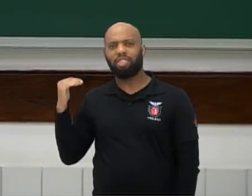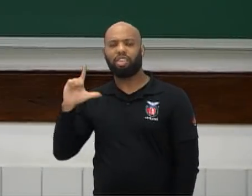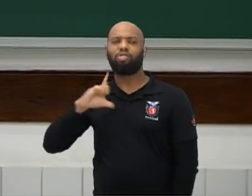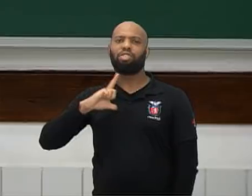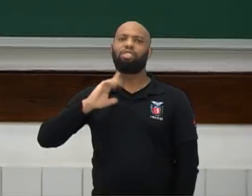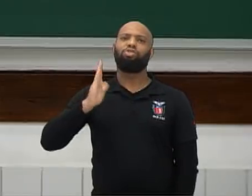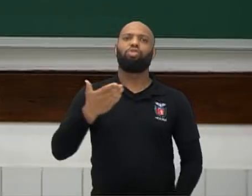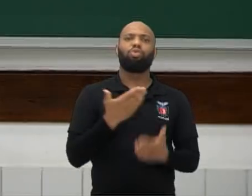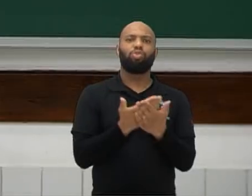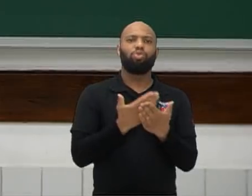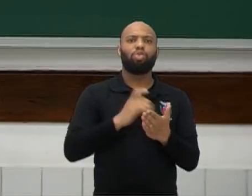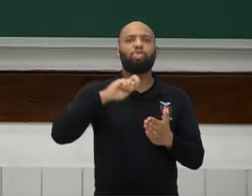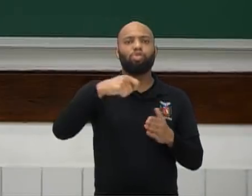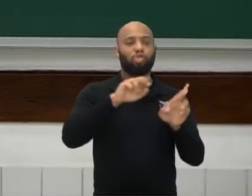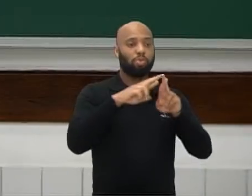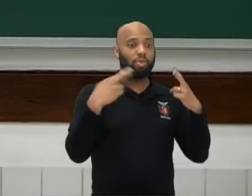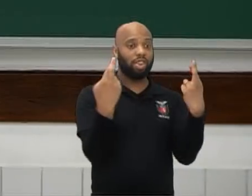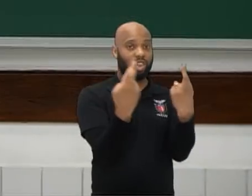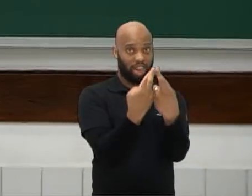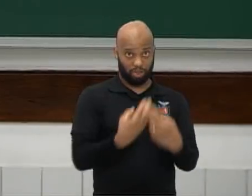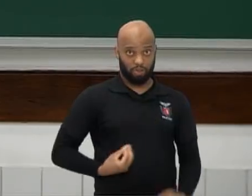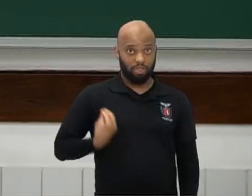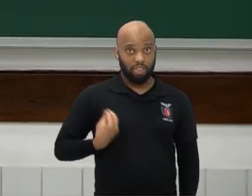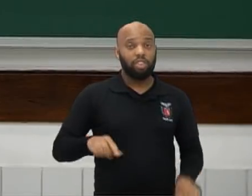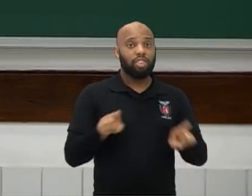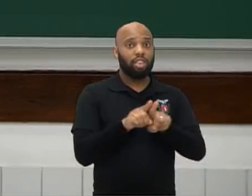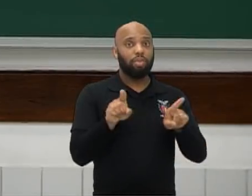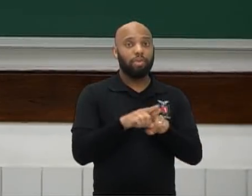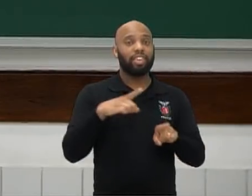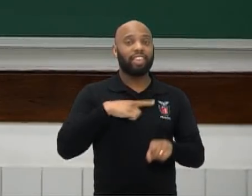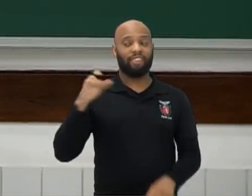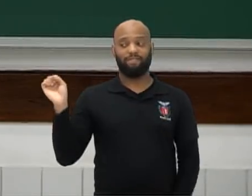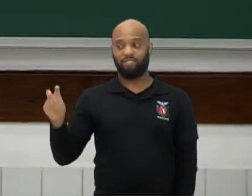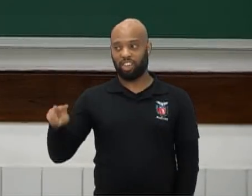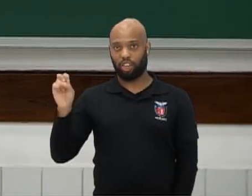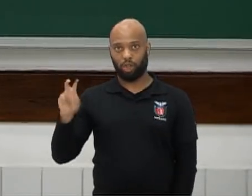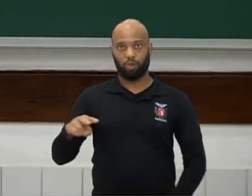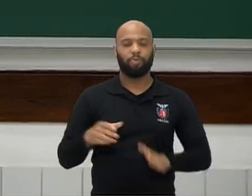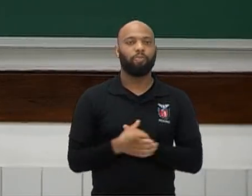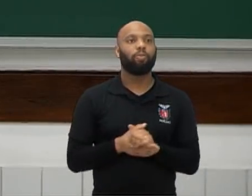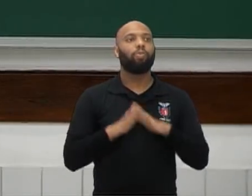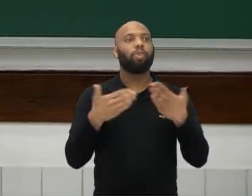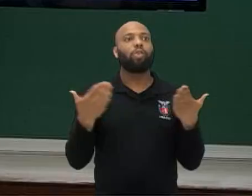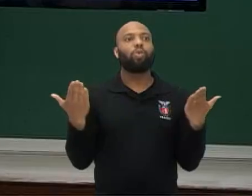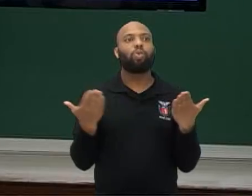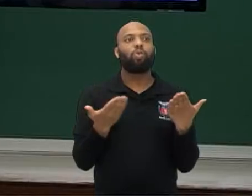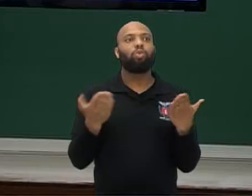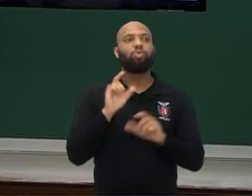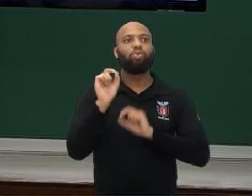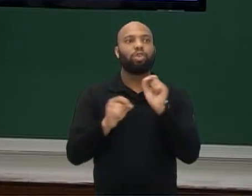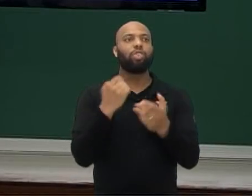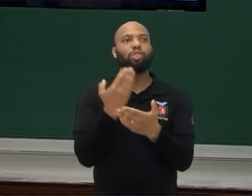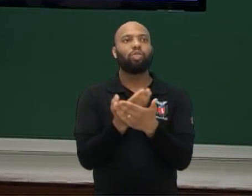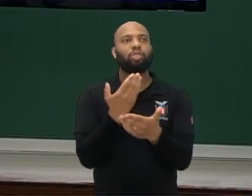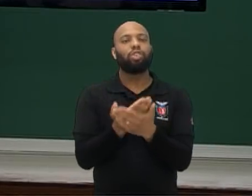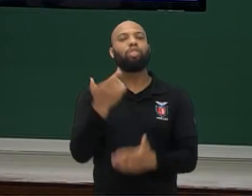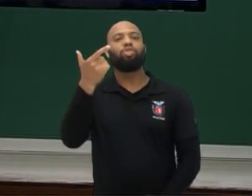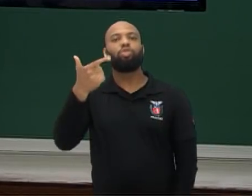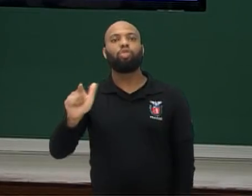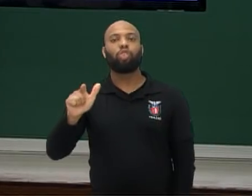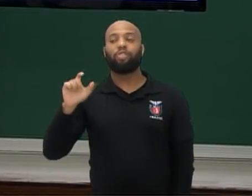dos reinos de seres vivos e quando nós falamos dos vírus. Então, nós vamos rever